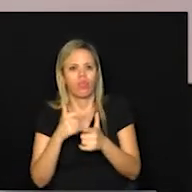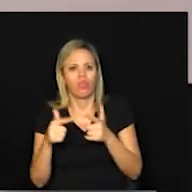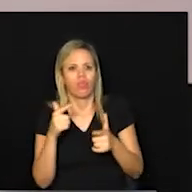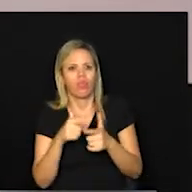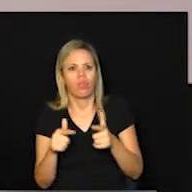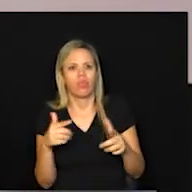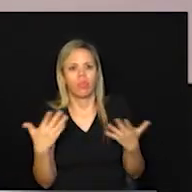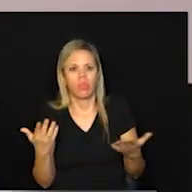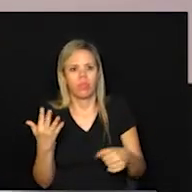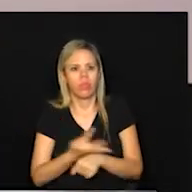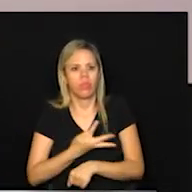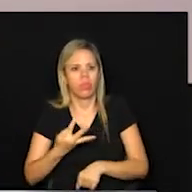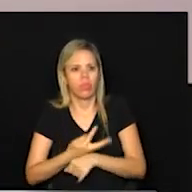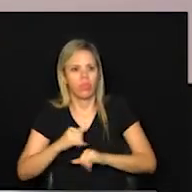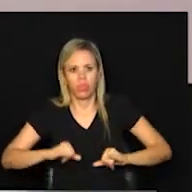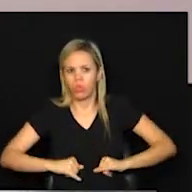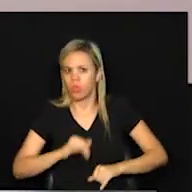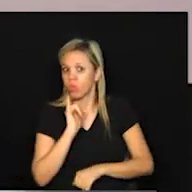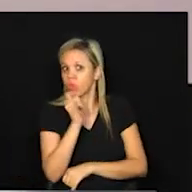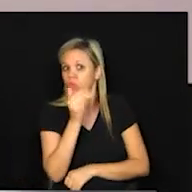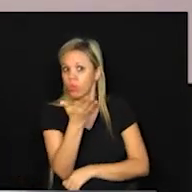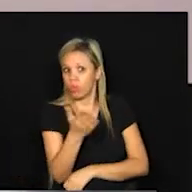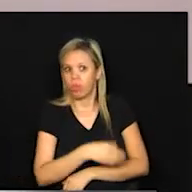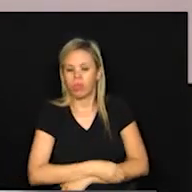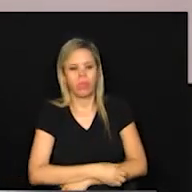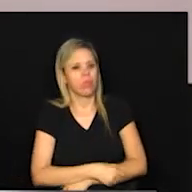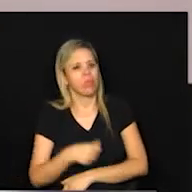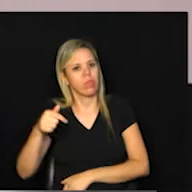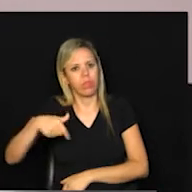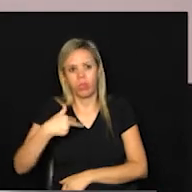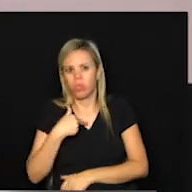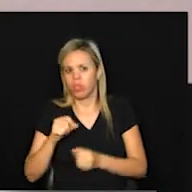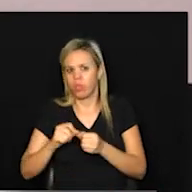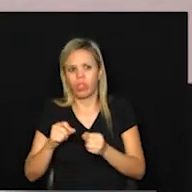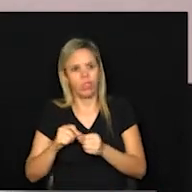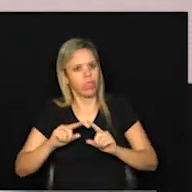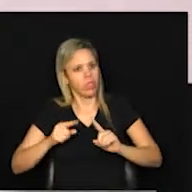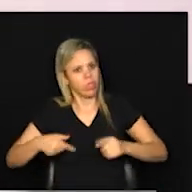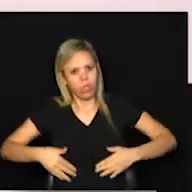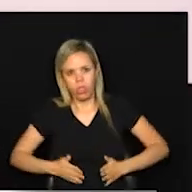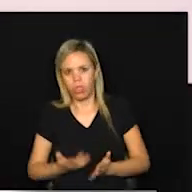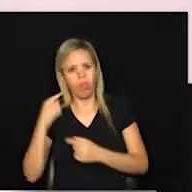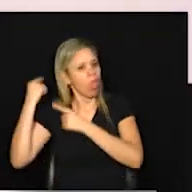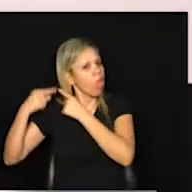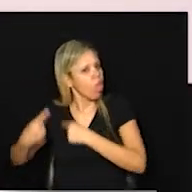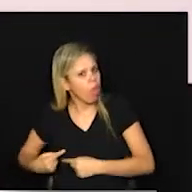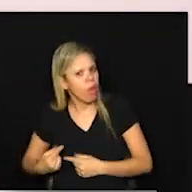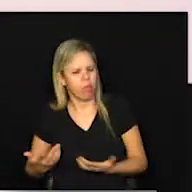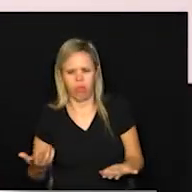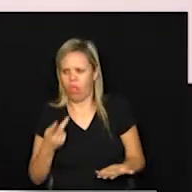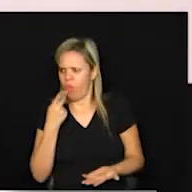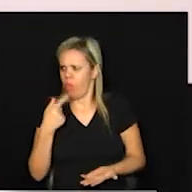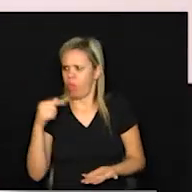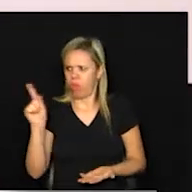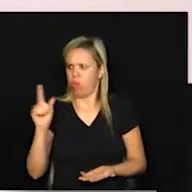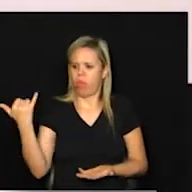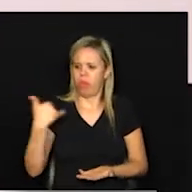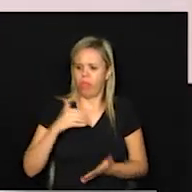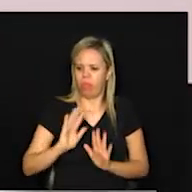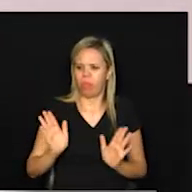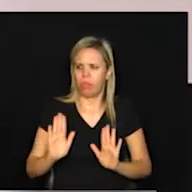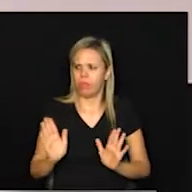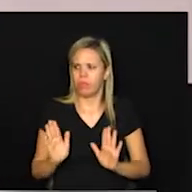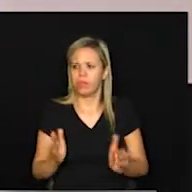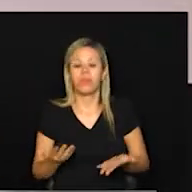pela qual passou. Não te avisaram que aqui a gente não faz parto com tranças? Eu falei assim, não. Ela